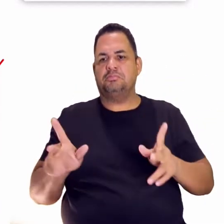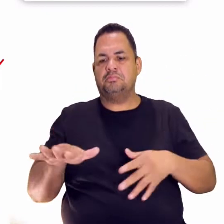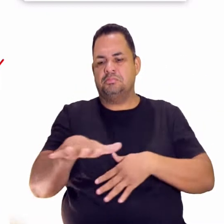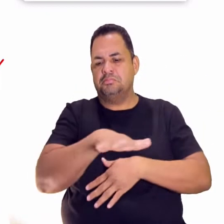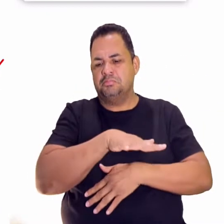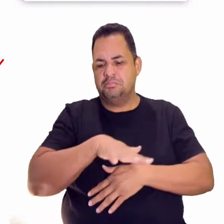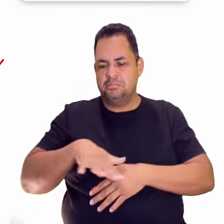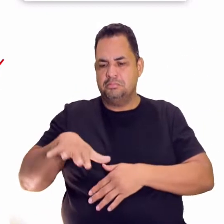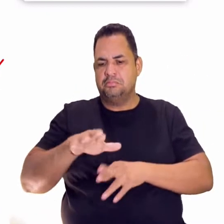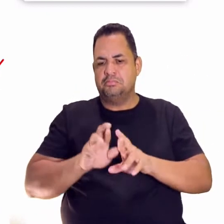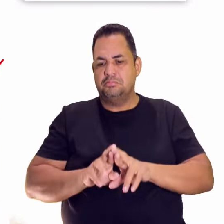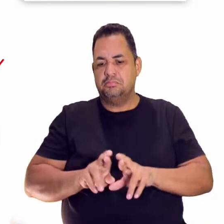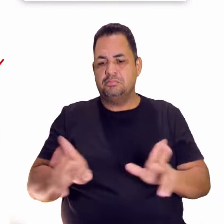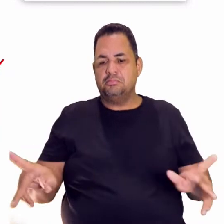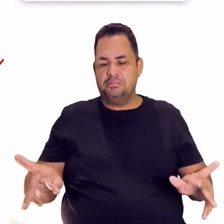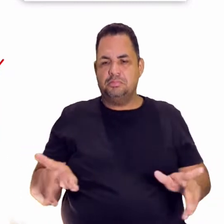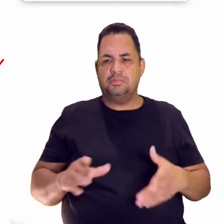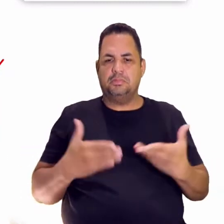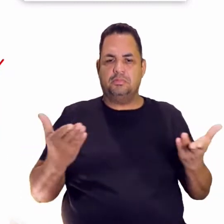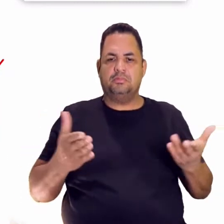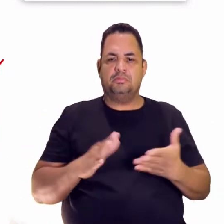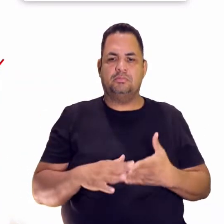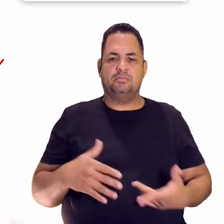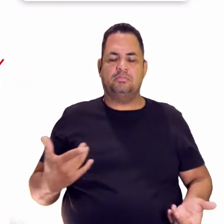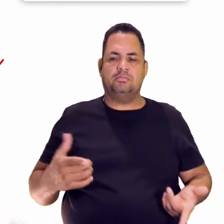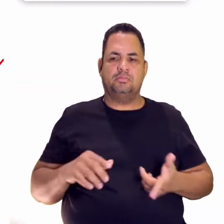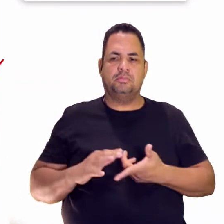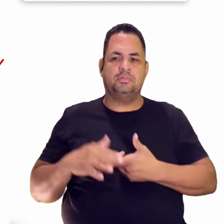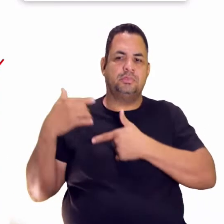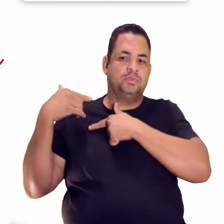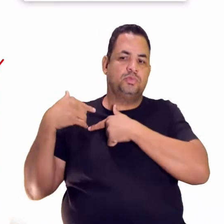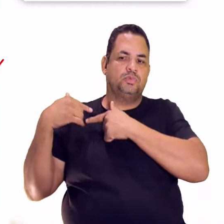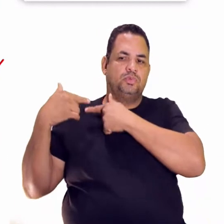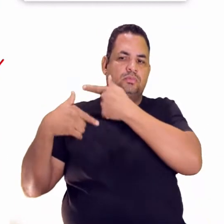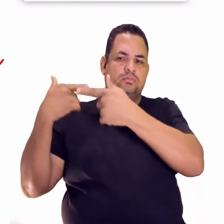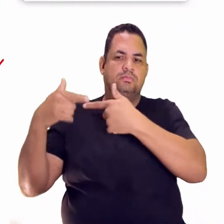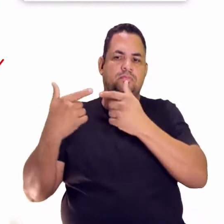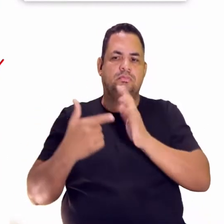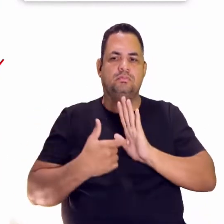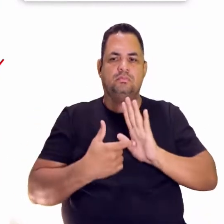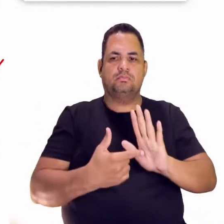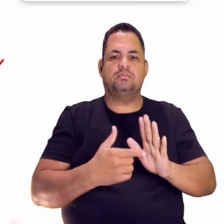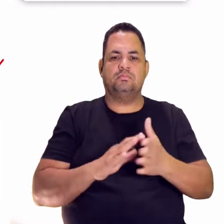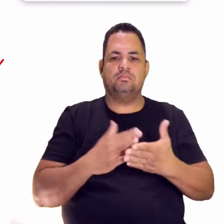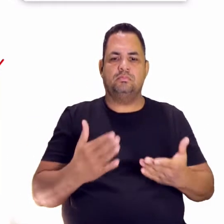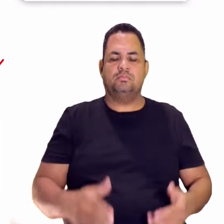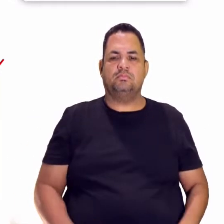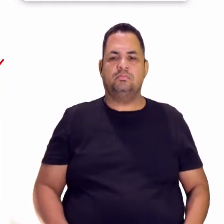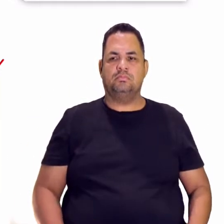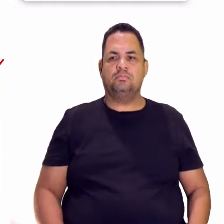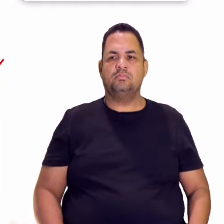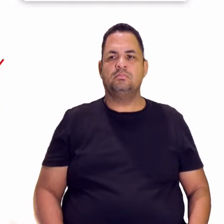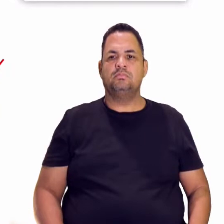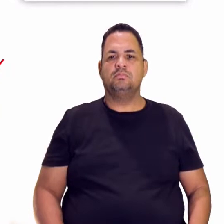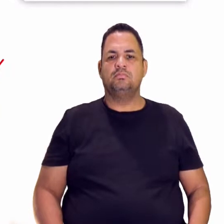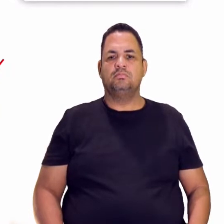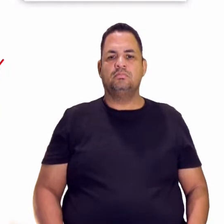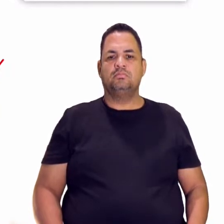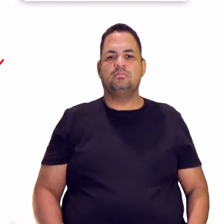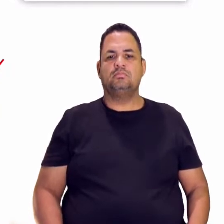espaços totalmente diversos dos espaços tradicionais destinados para apresentação de